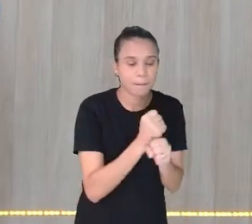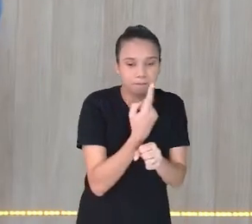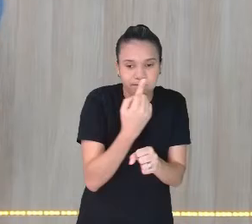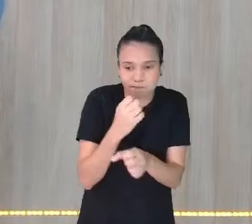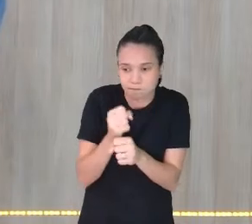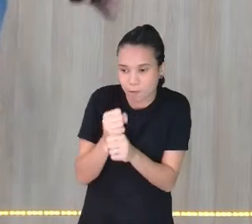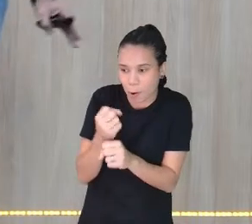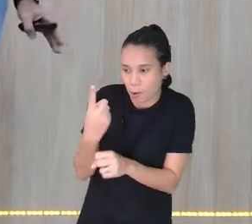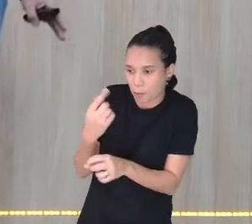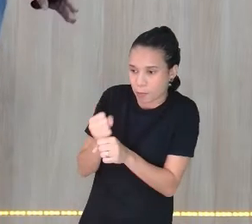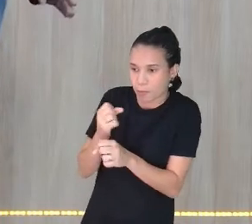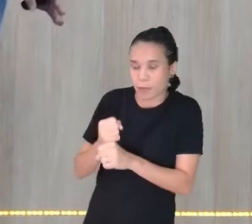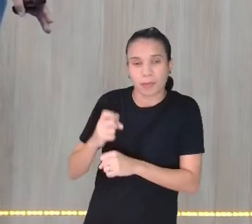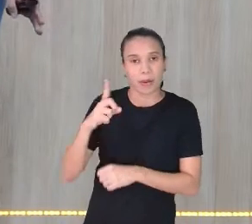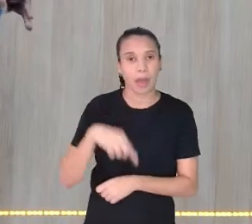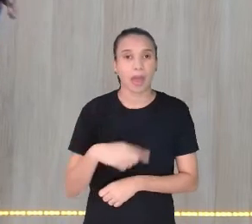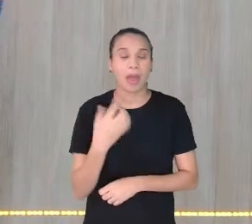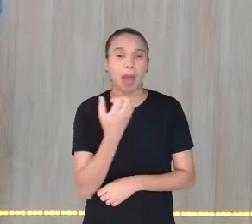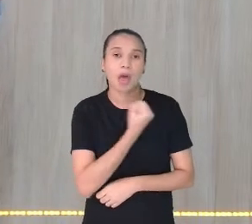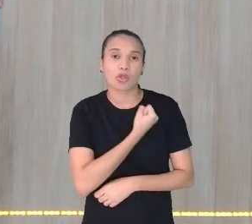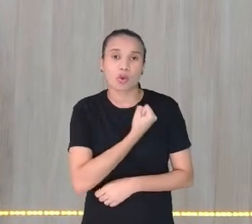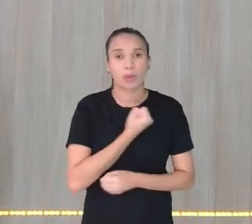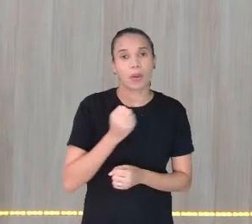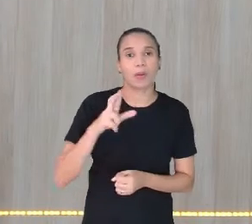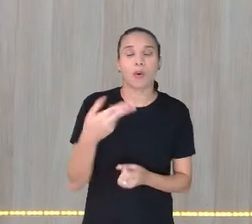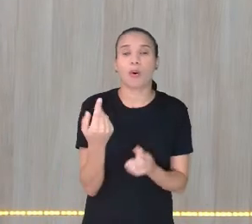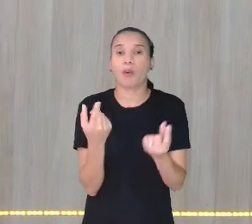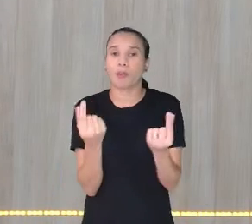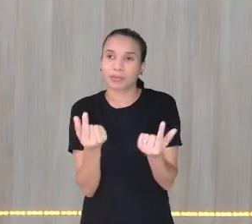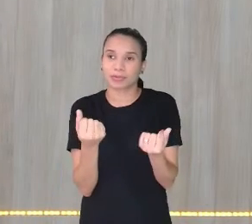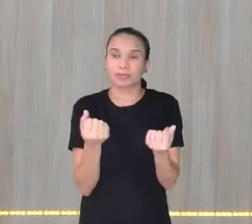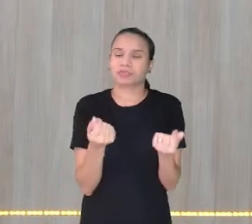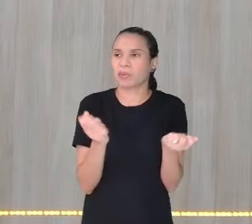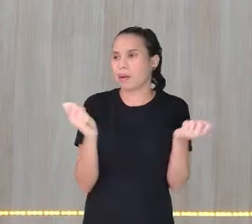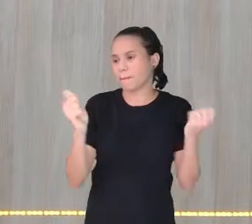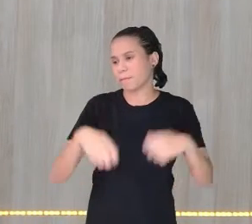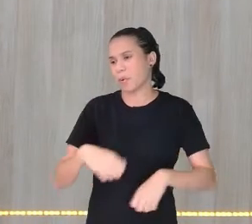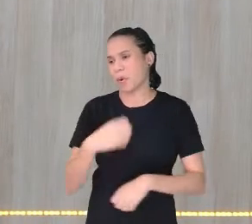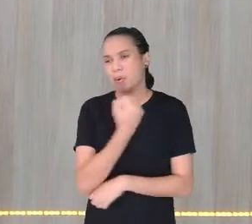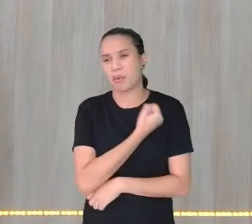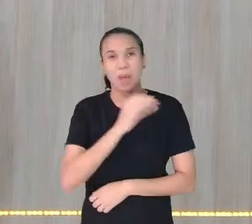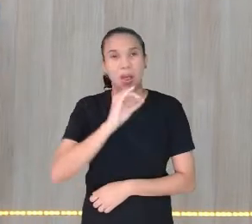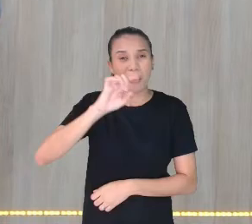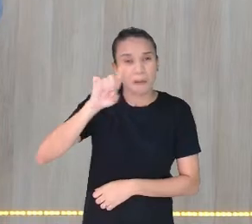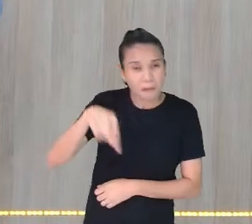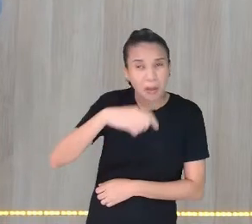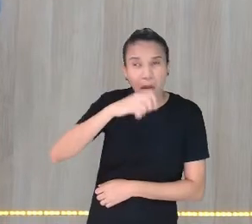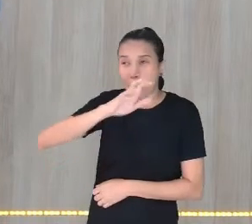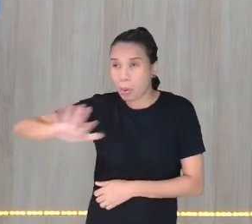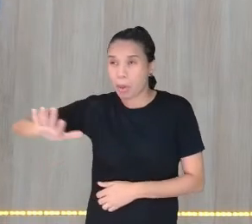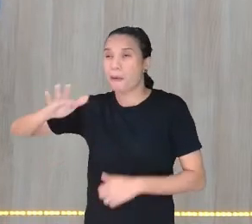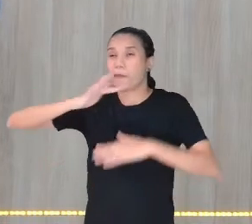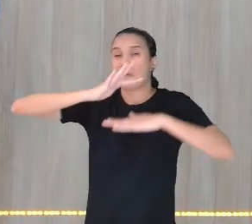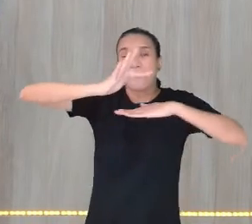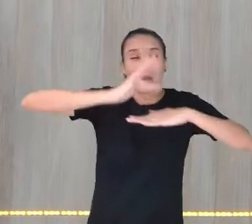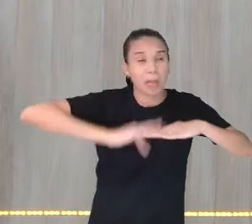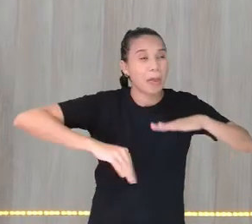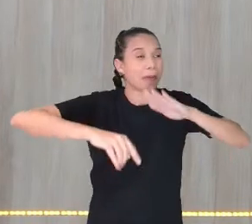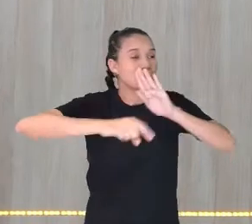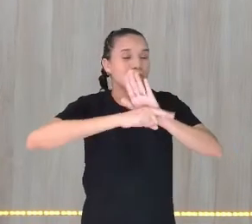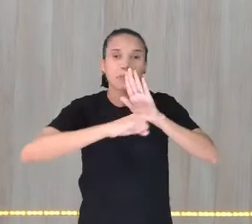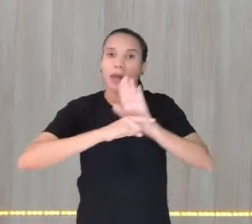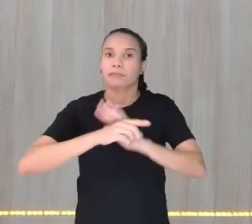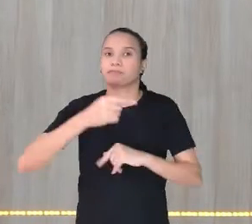Porque falou em nota ou falou em dinheiro, né? Pode ser número decimal, fração, número negativo, o que